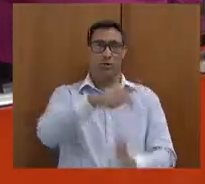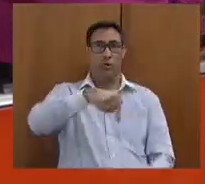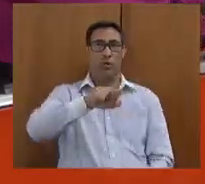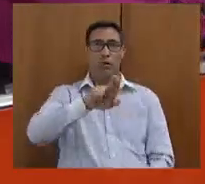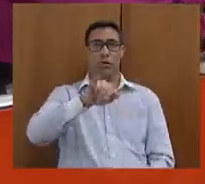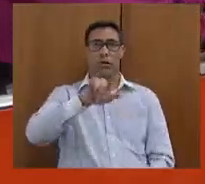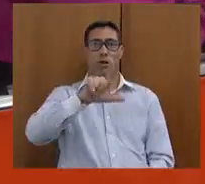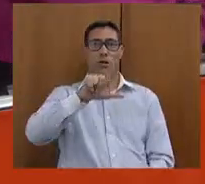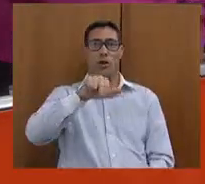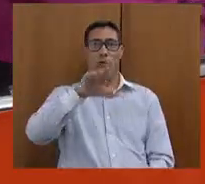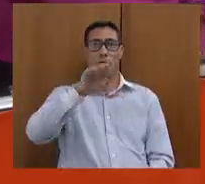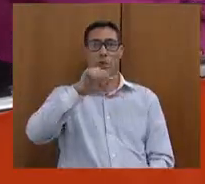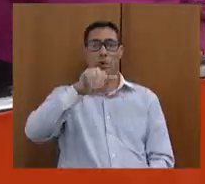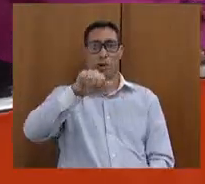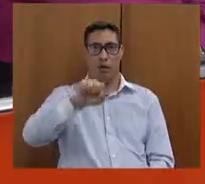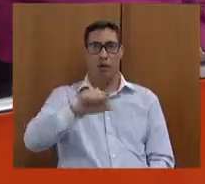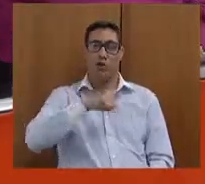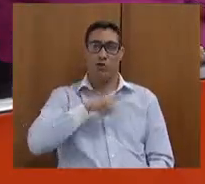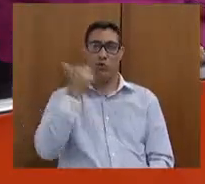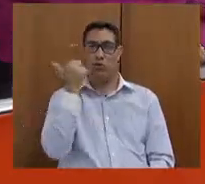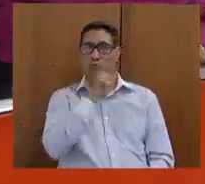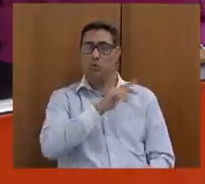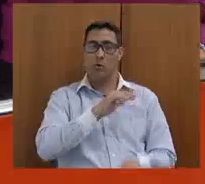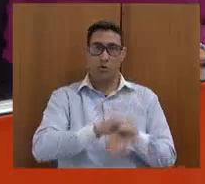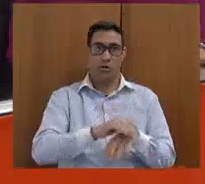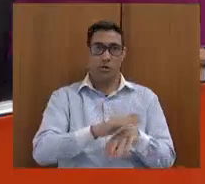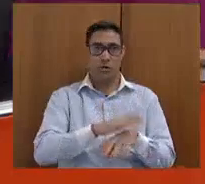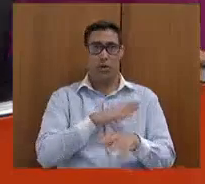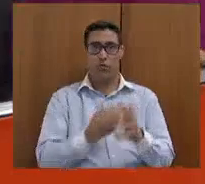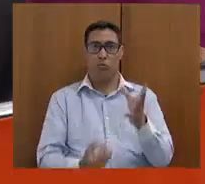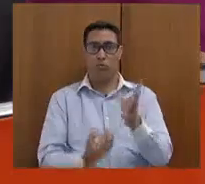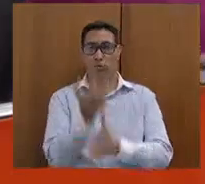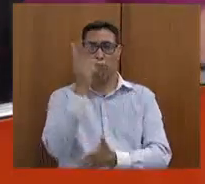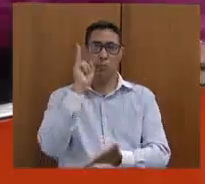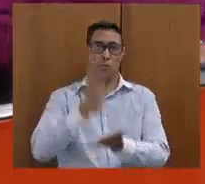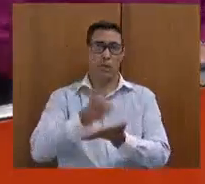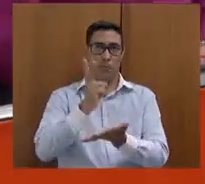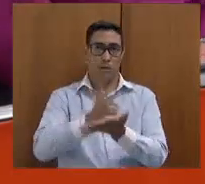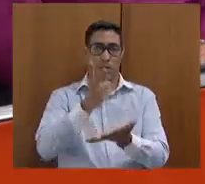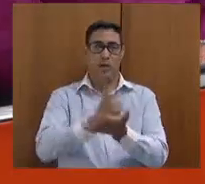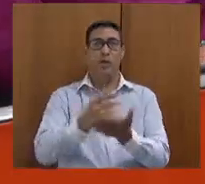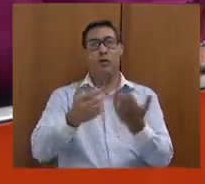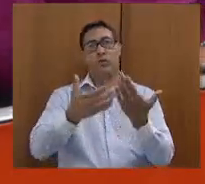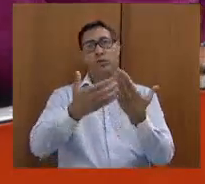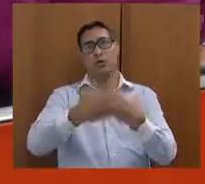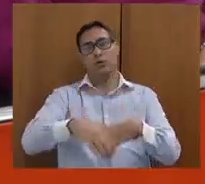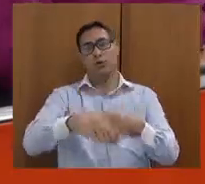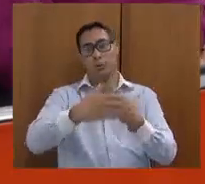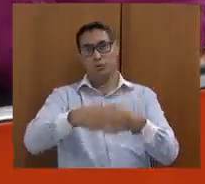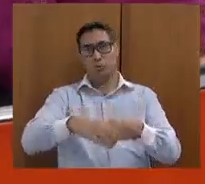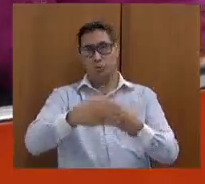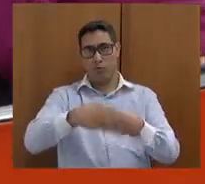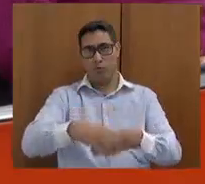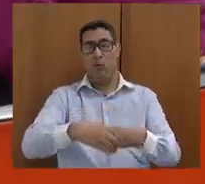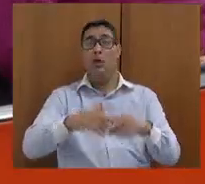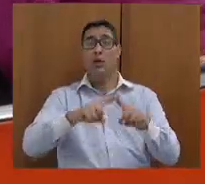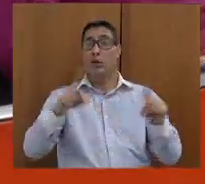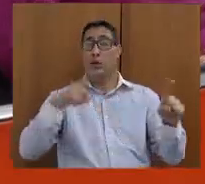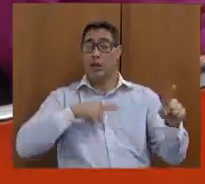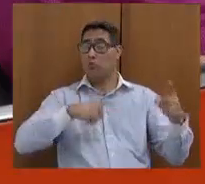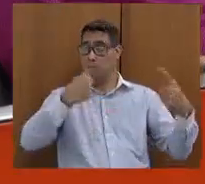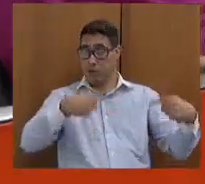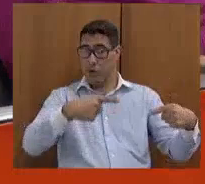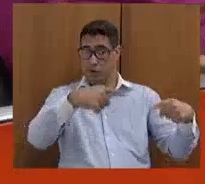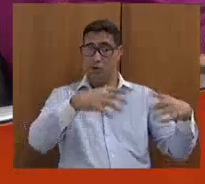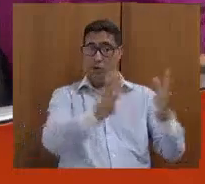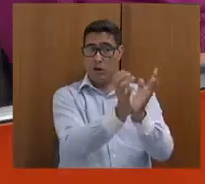né publicar um grupo permanente de concursos e está como desafio desse grupo